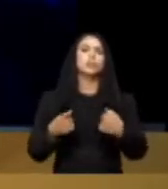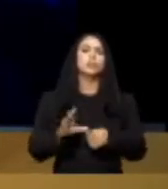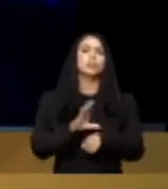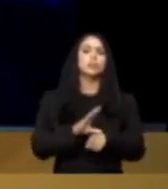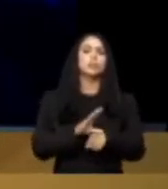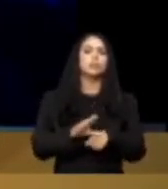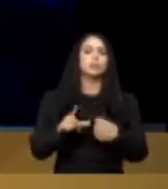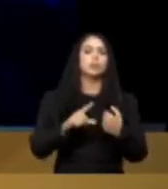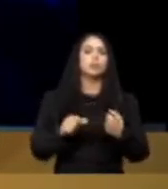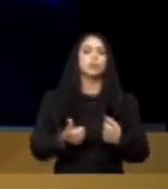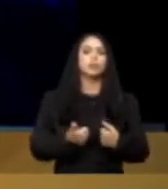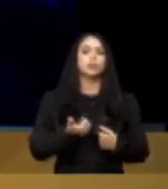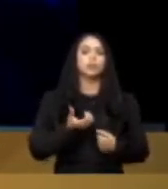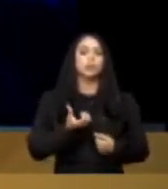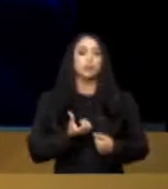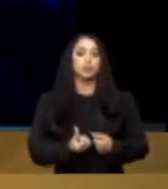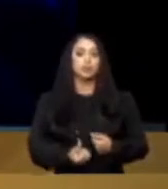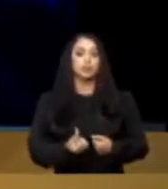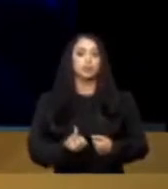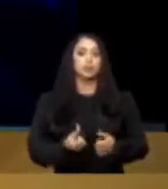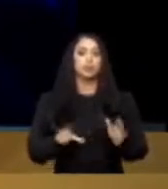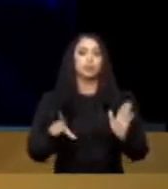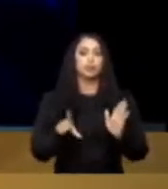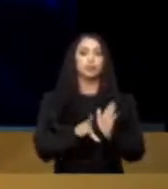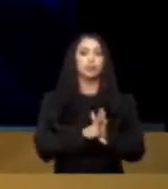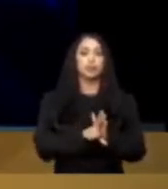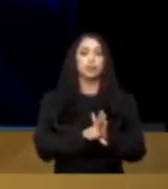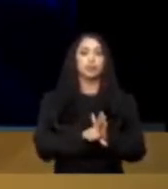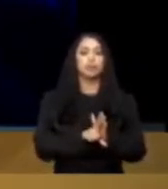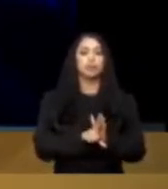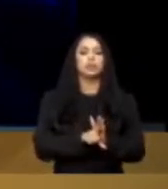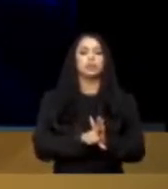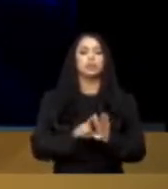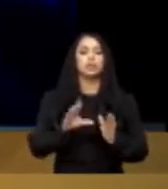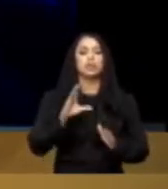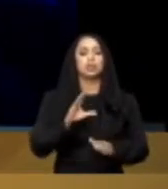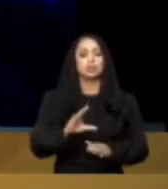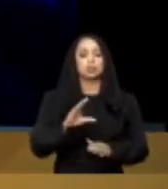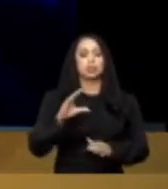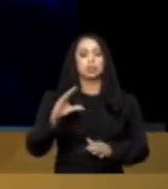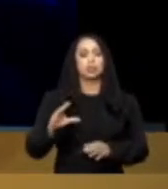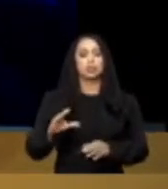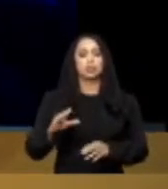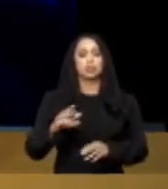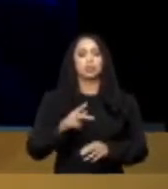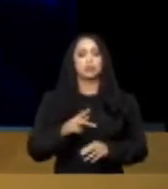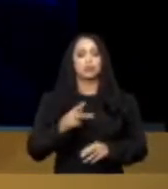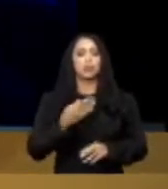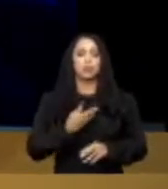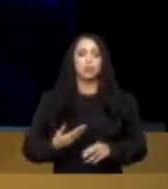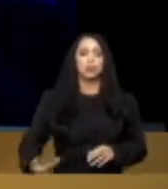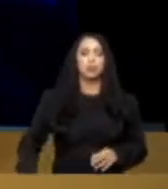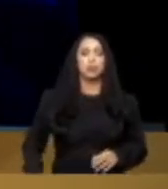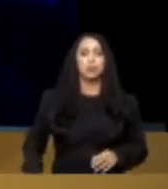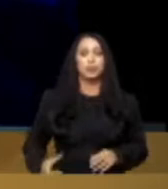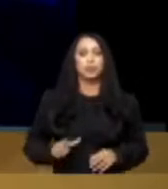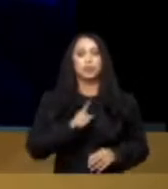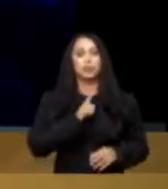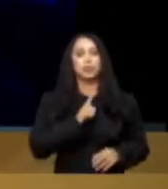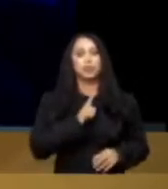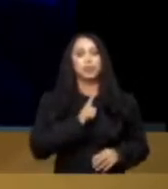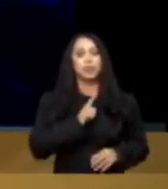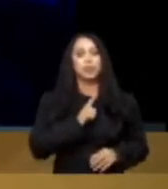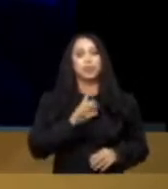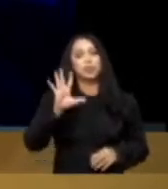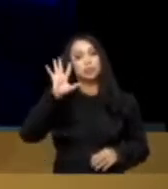constitucionalidade do artigo 16 da Lei da Ação Civil Pública, que prevê, abro aspas, a sentença na ação